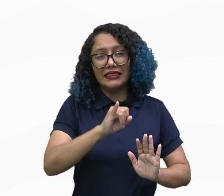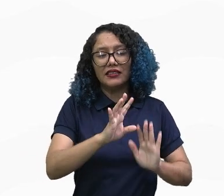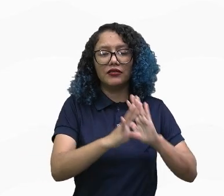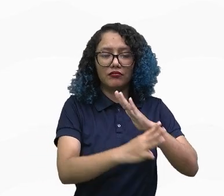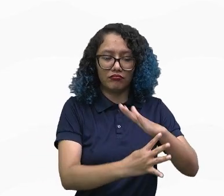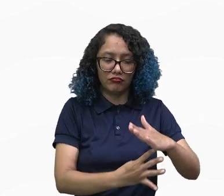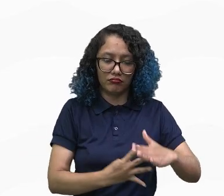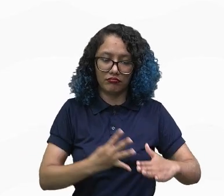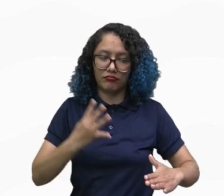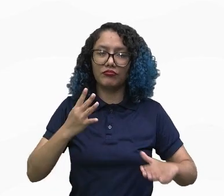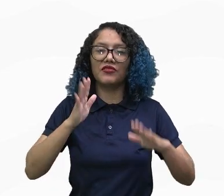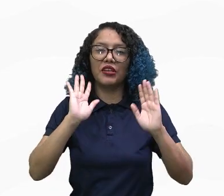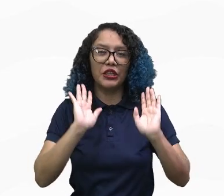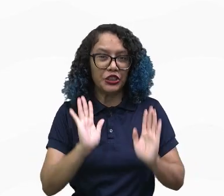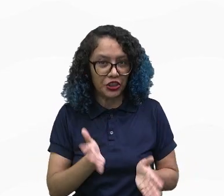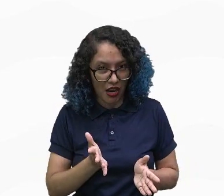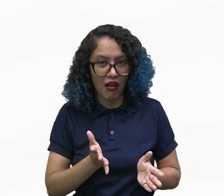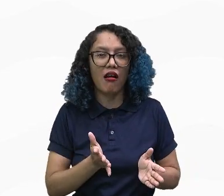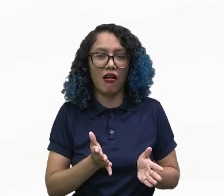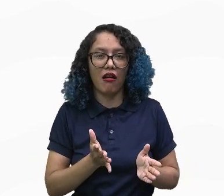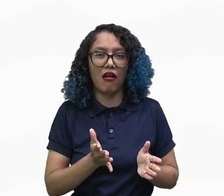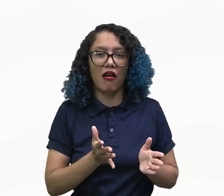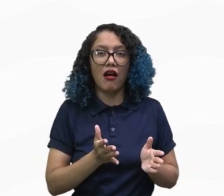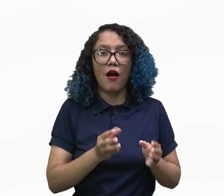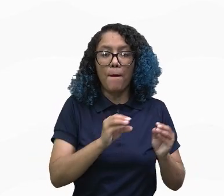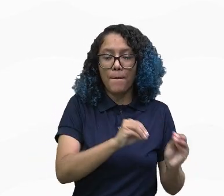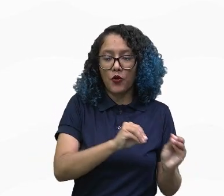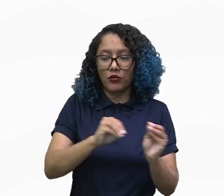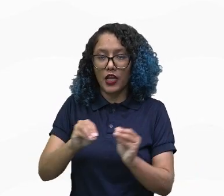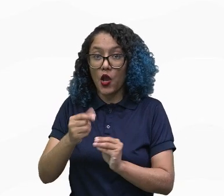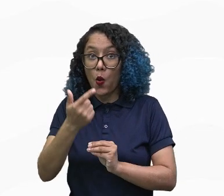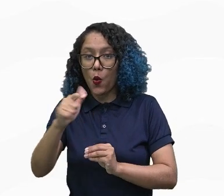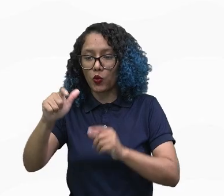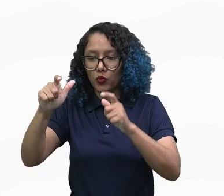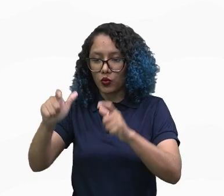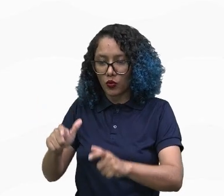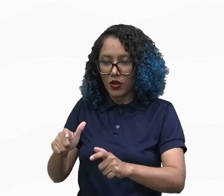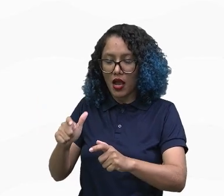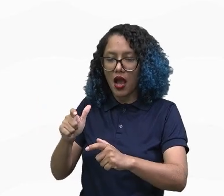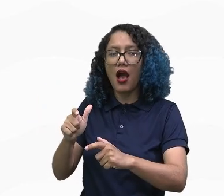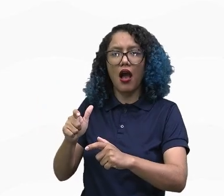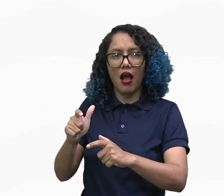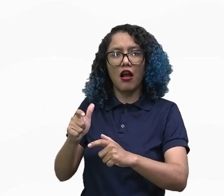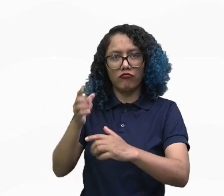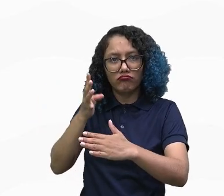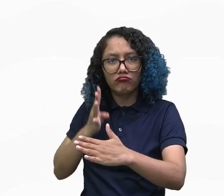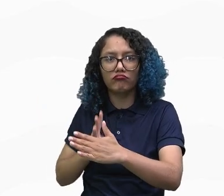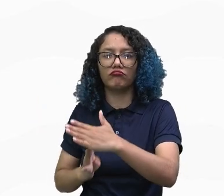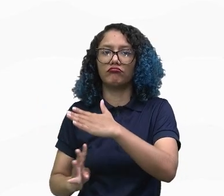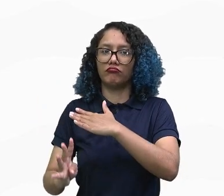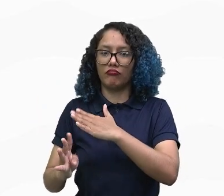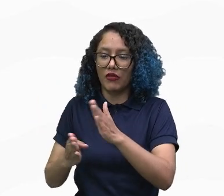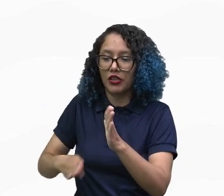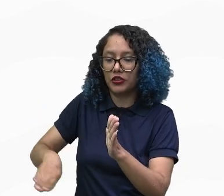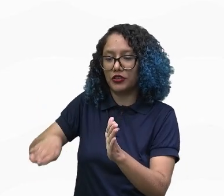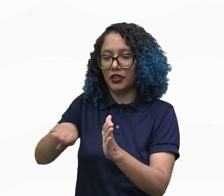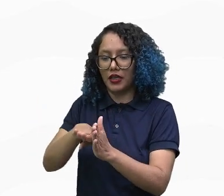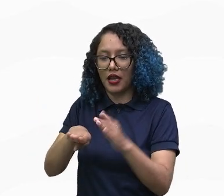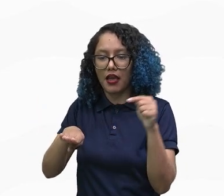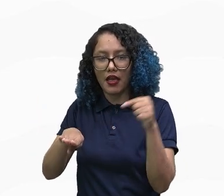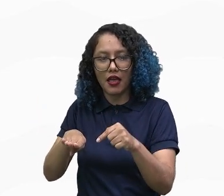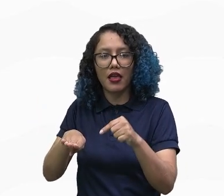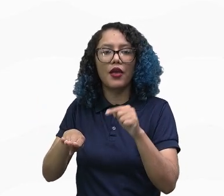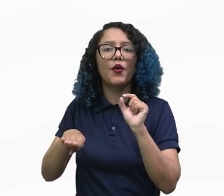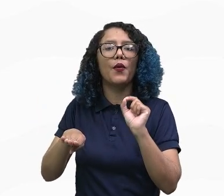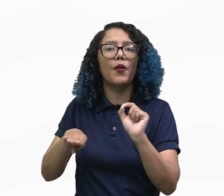do meu local de origem, já estou em outro local, em outro país, eu passo a fazer